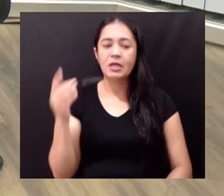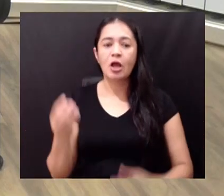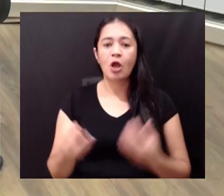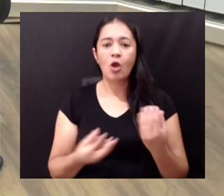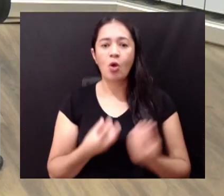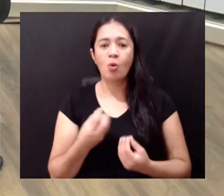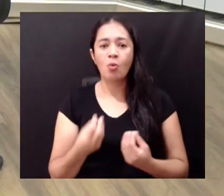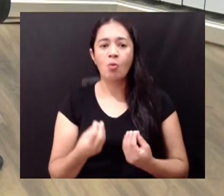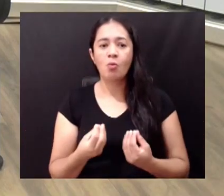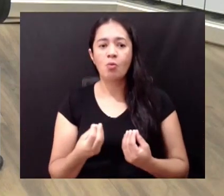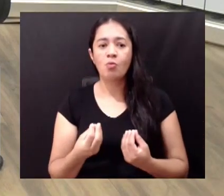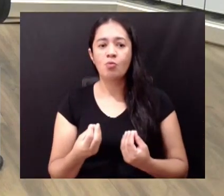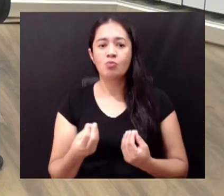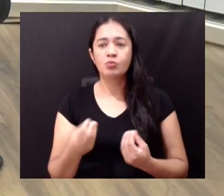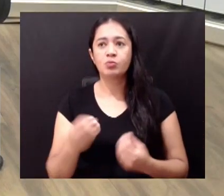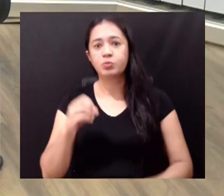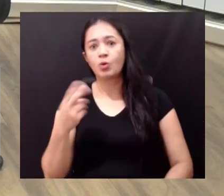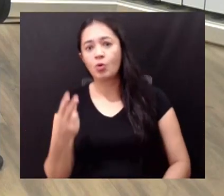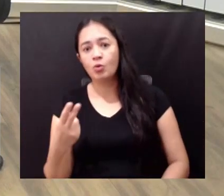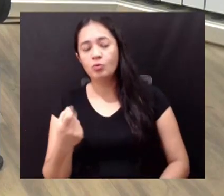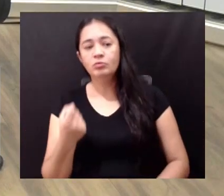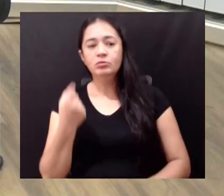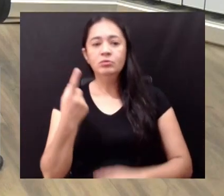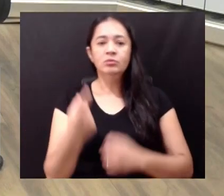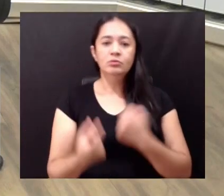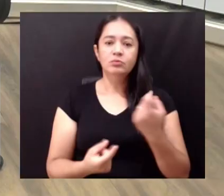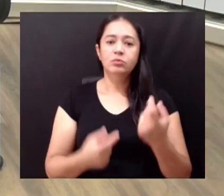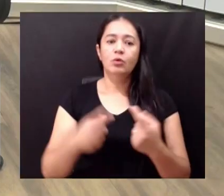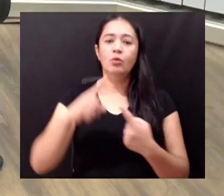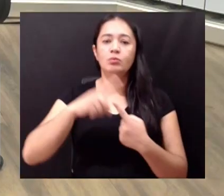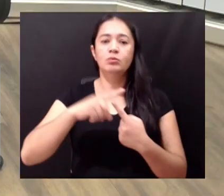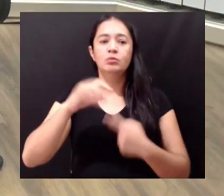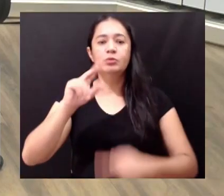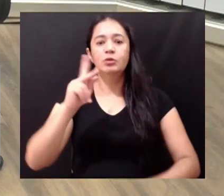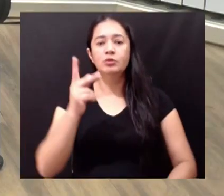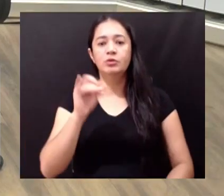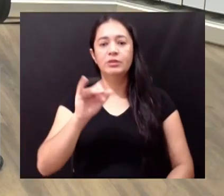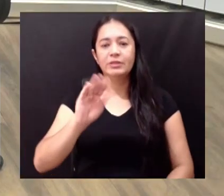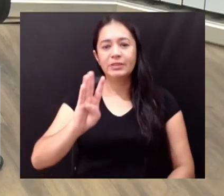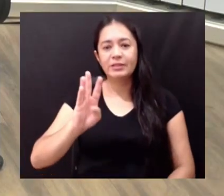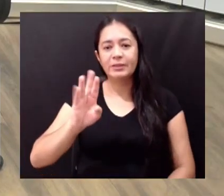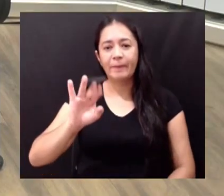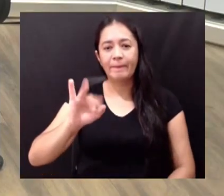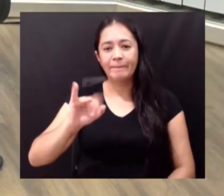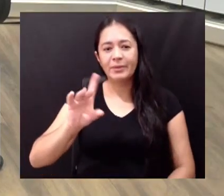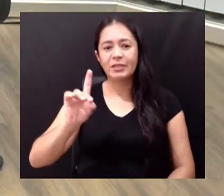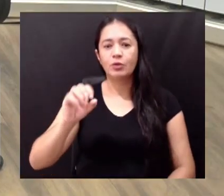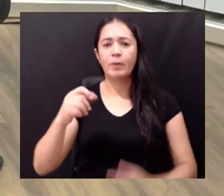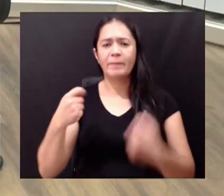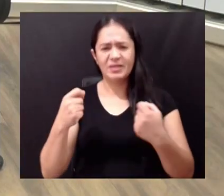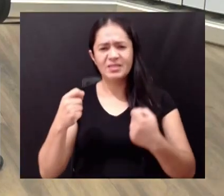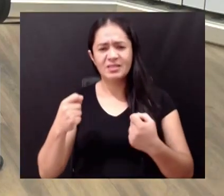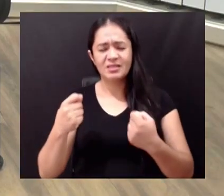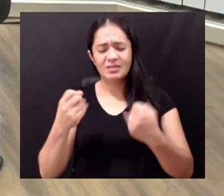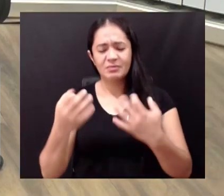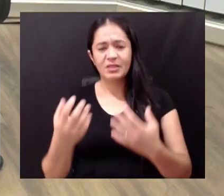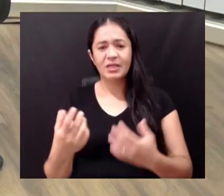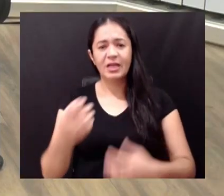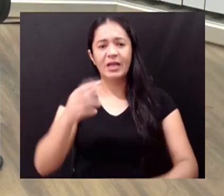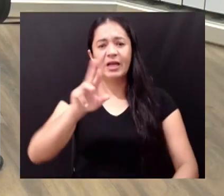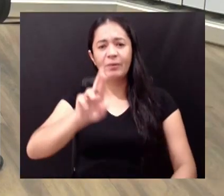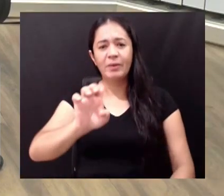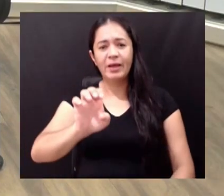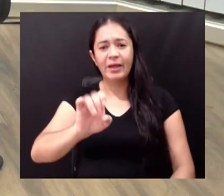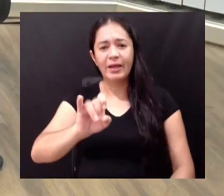ou, em alguns casos, o modelo híbrido, é indicado uma reintegração para socializar mesmo,